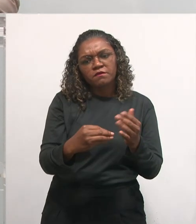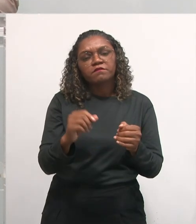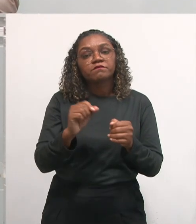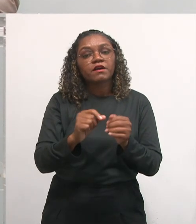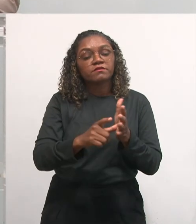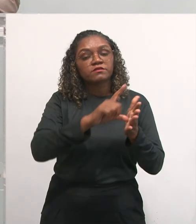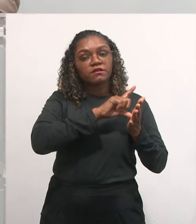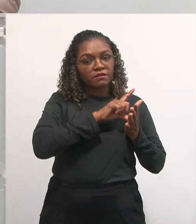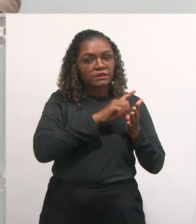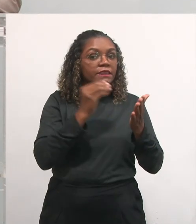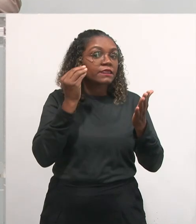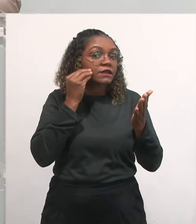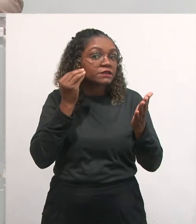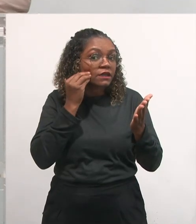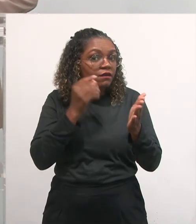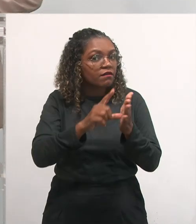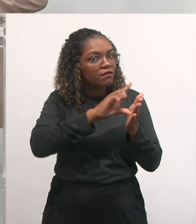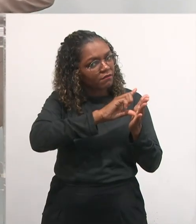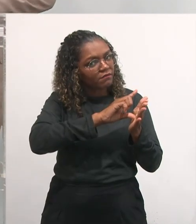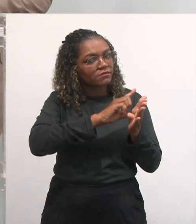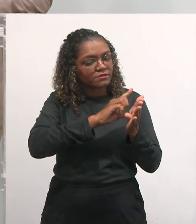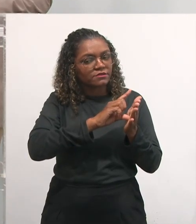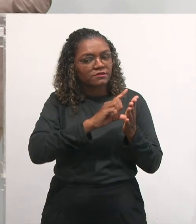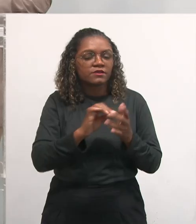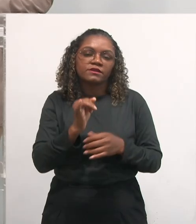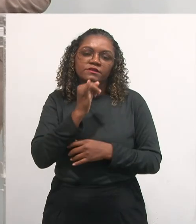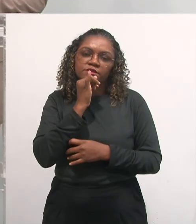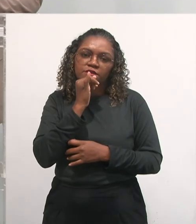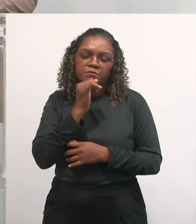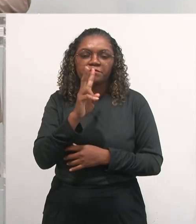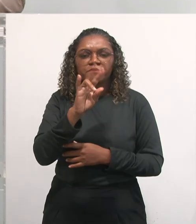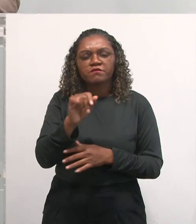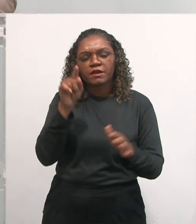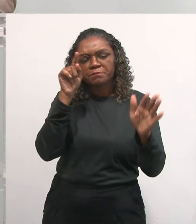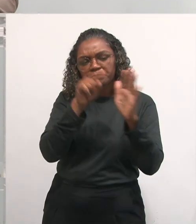um pré-teste, né? Pré-teste. Então, por exemplo, você vai entrevistar